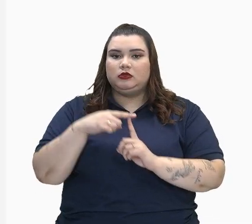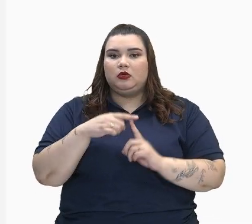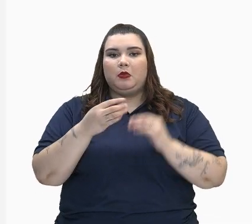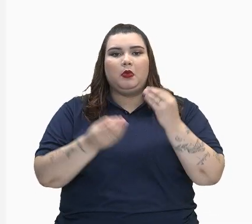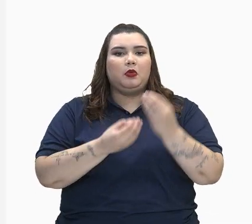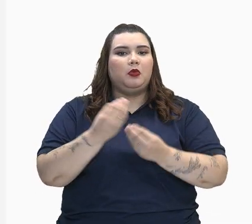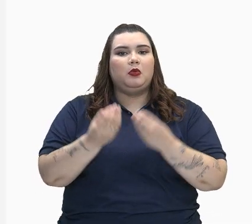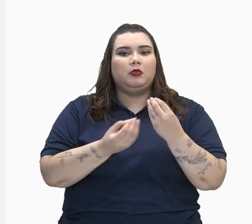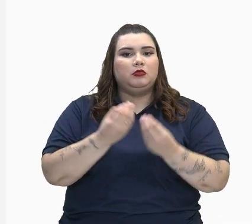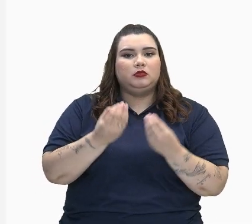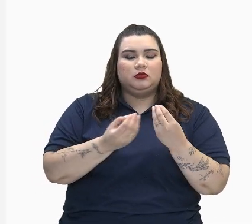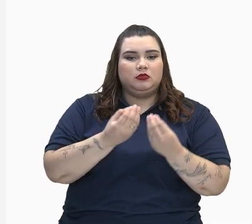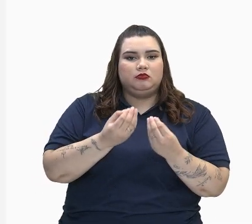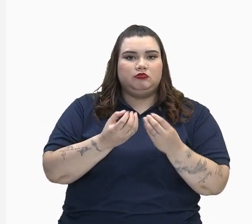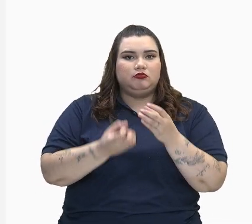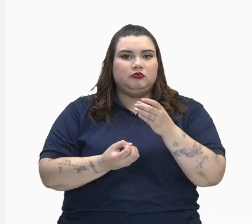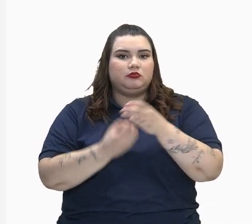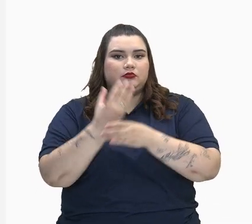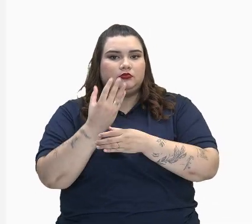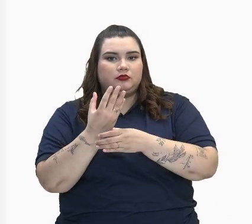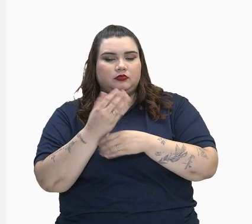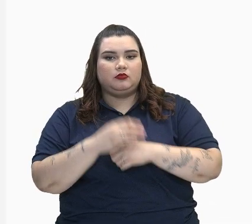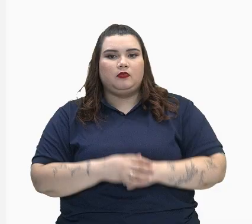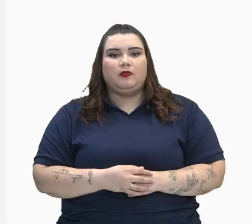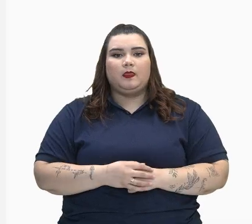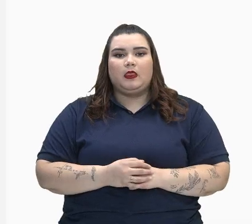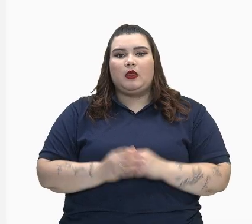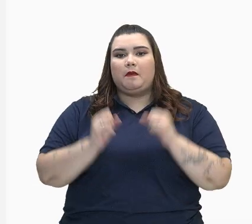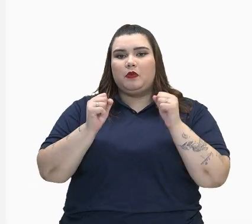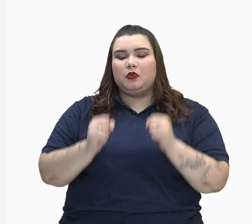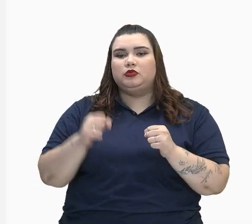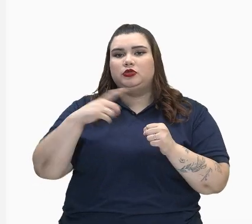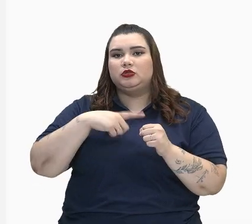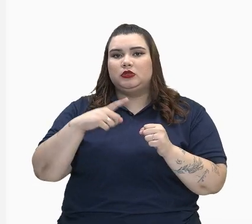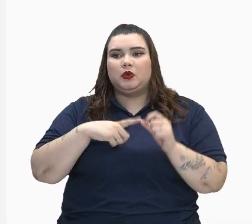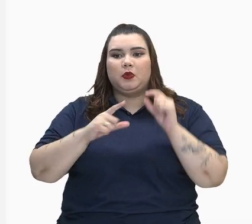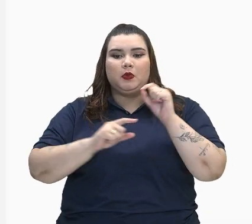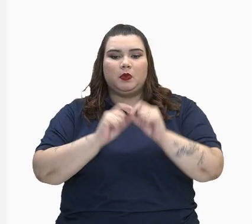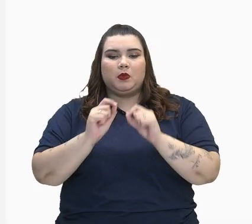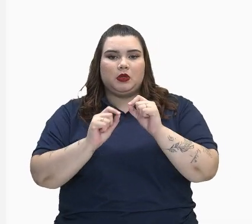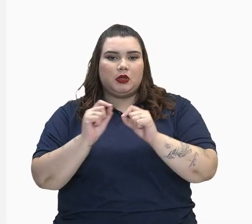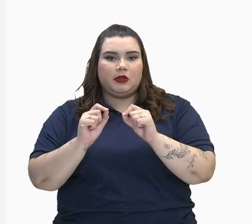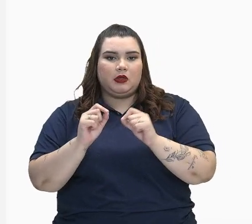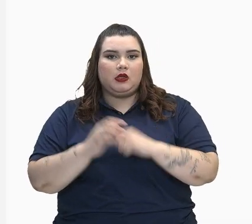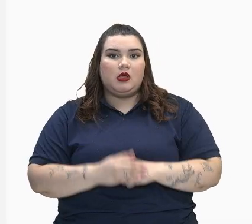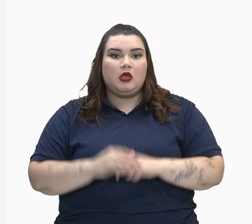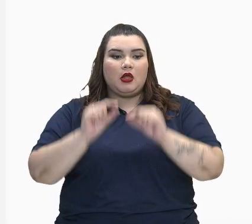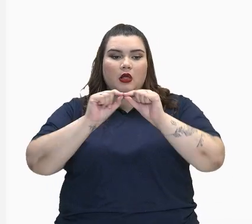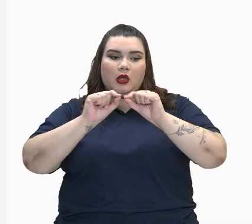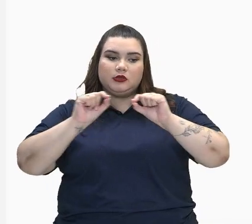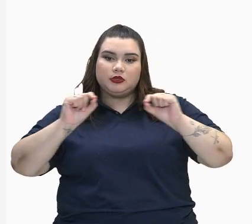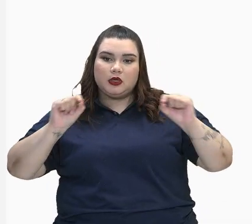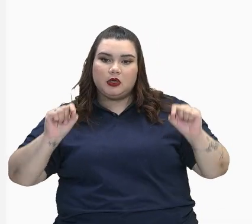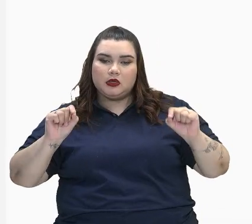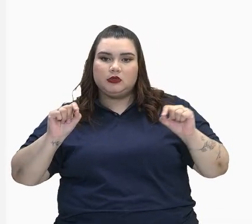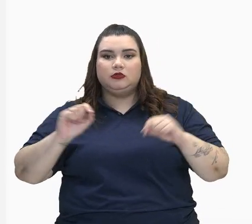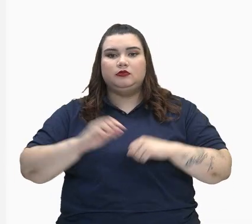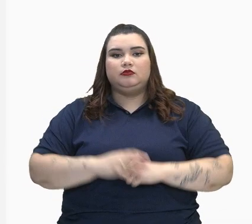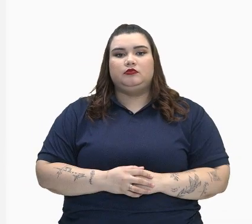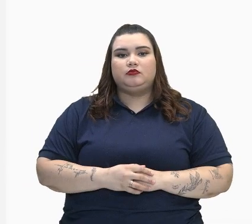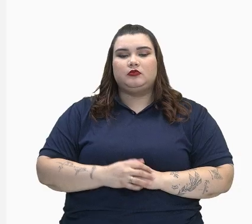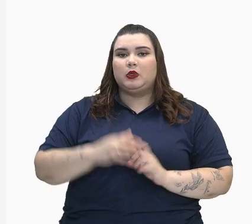elas podem ser formadas? As formas geométricas, elas podem ser formadas por quê? Linhas